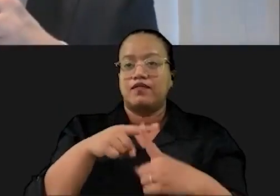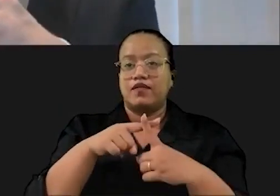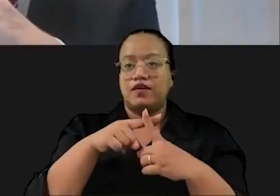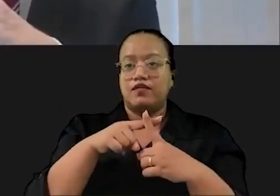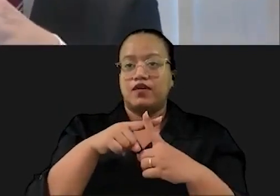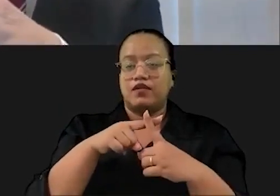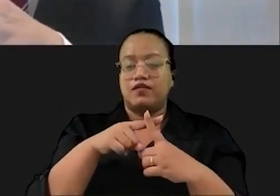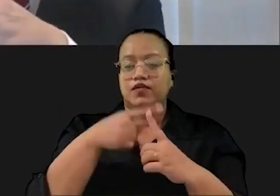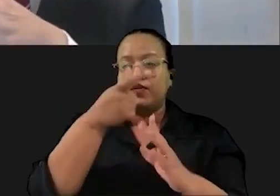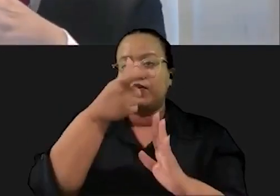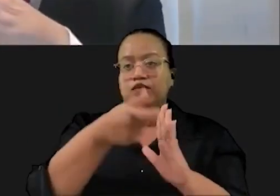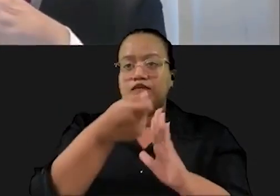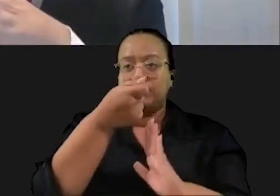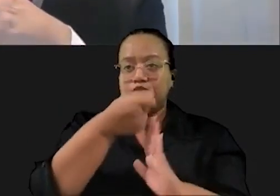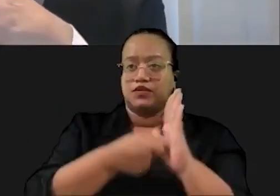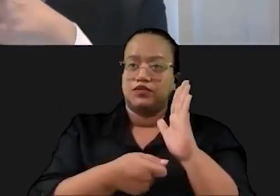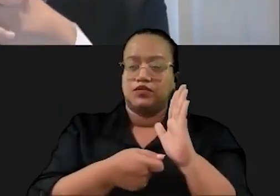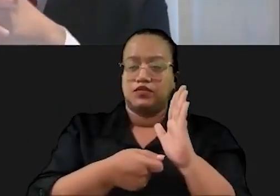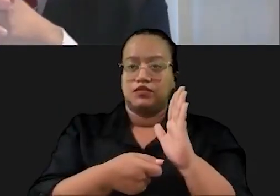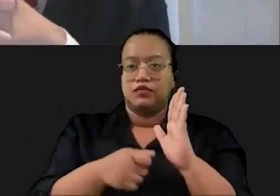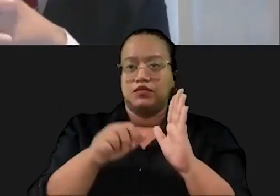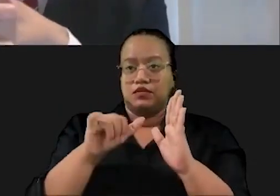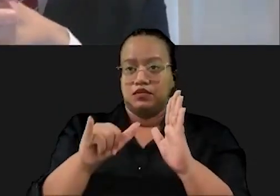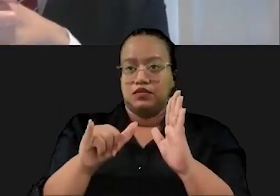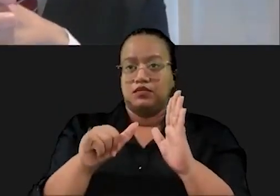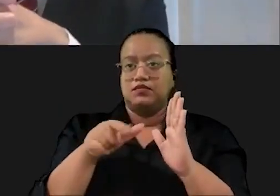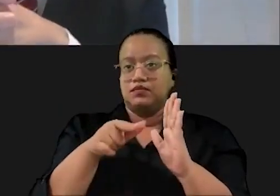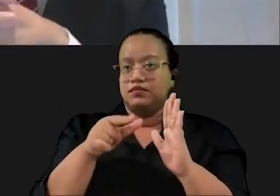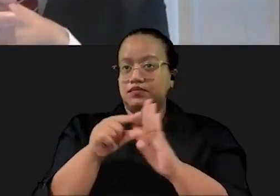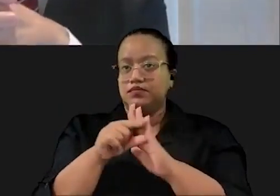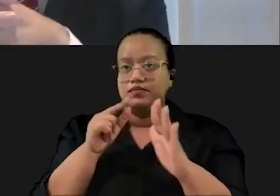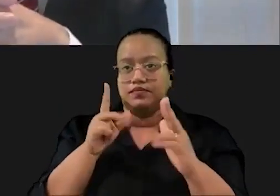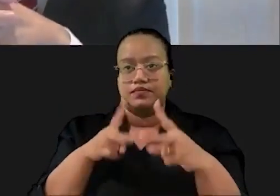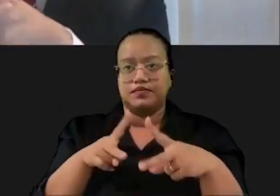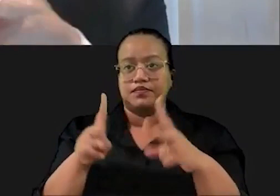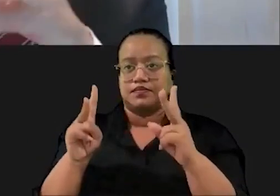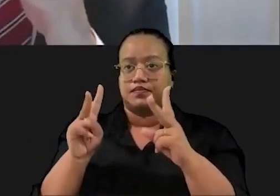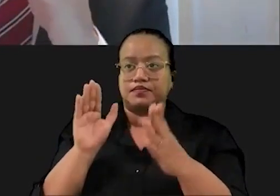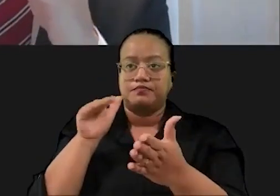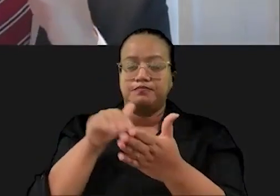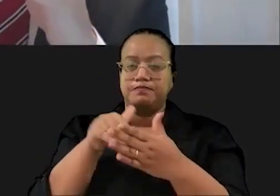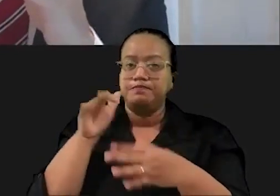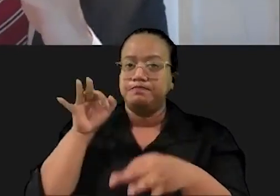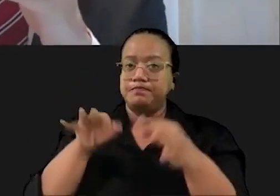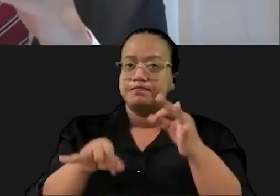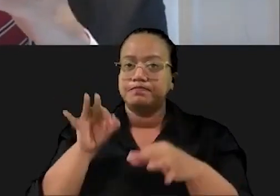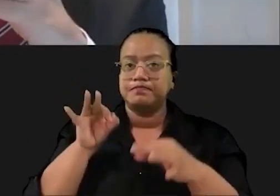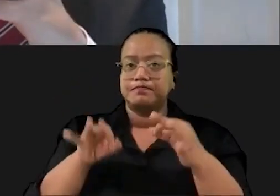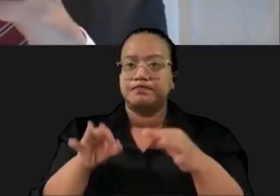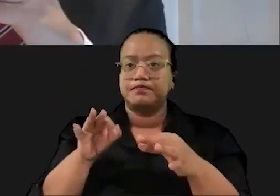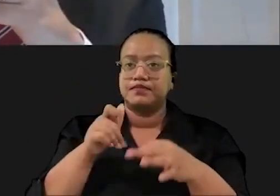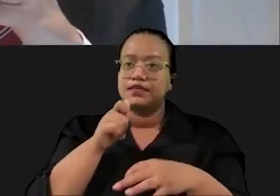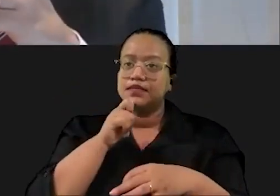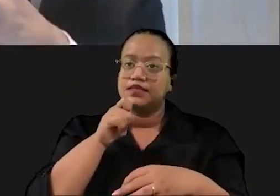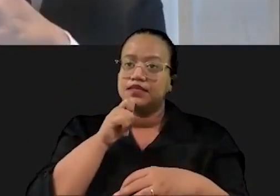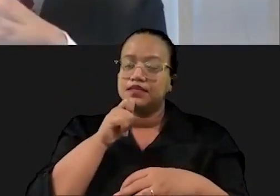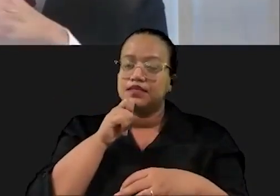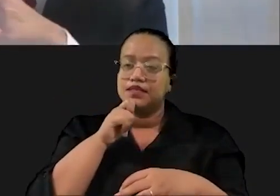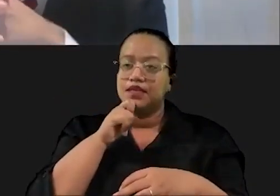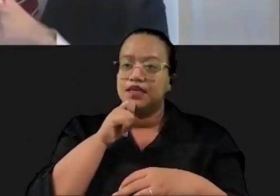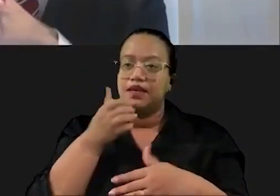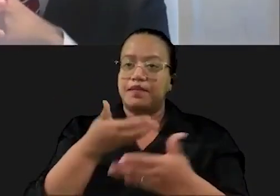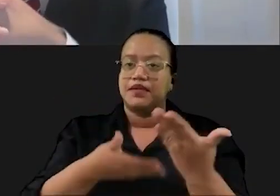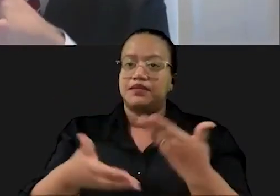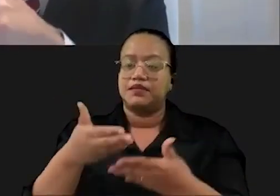segue, né, até o julgamento, sem a participação do INSS, ao menos até as contrarrazões, a fase